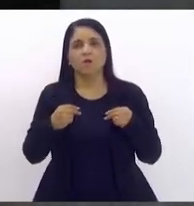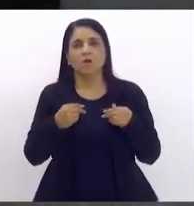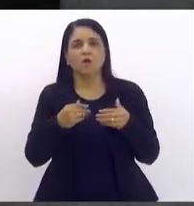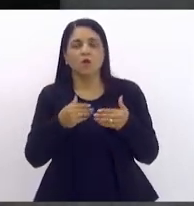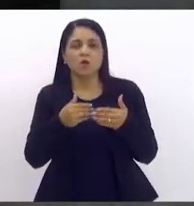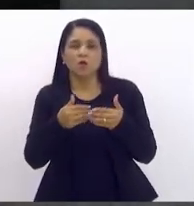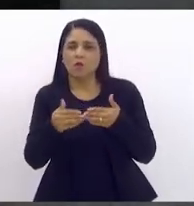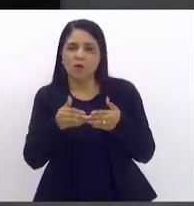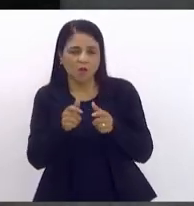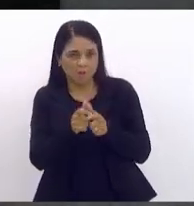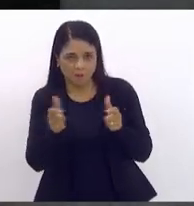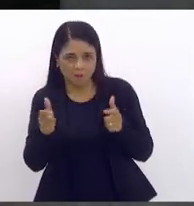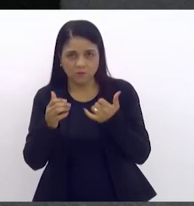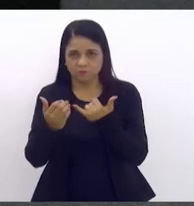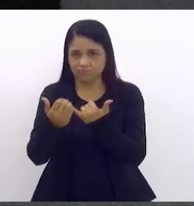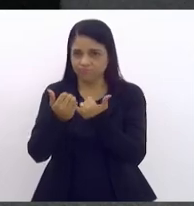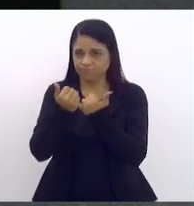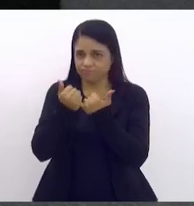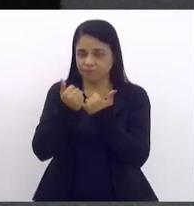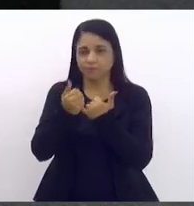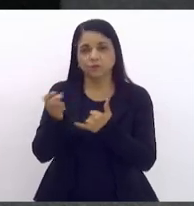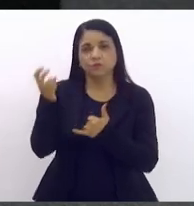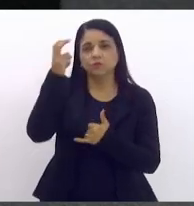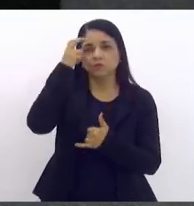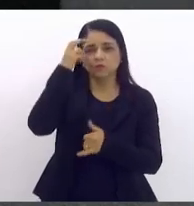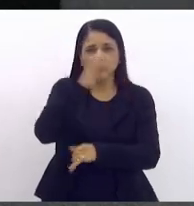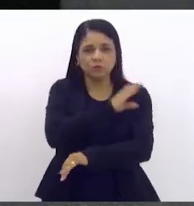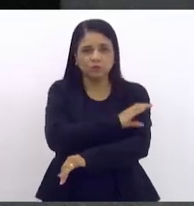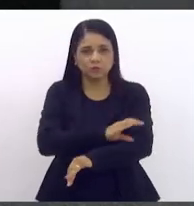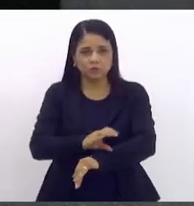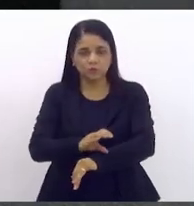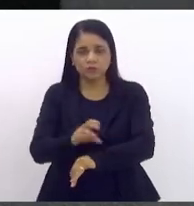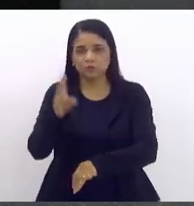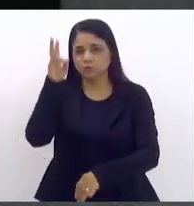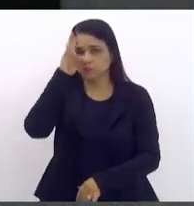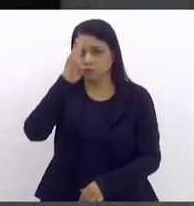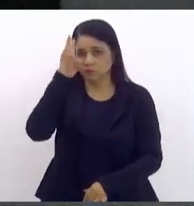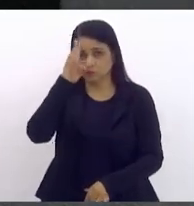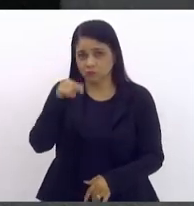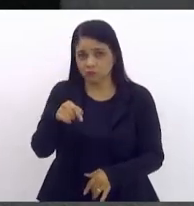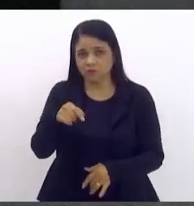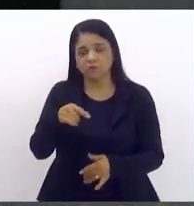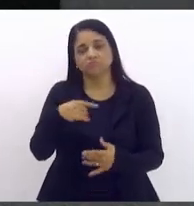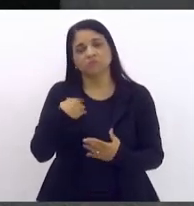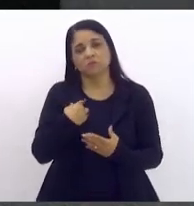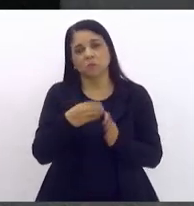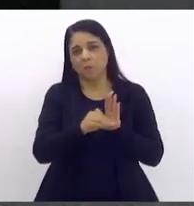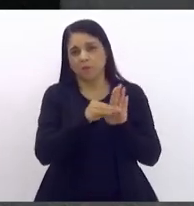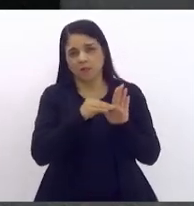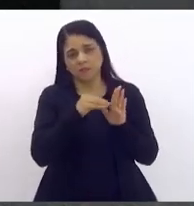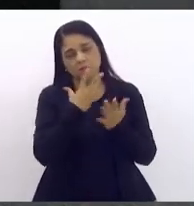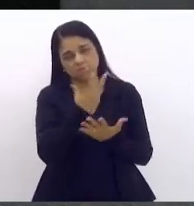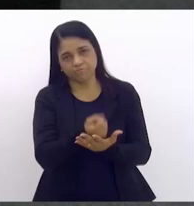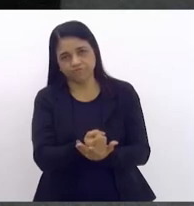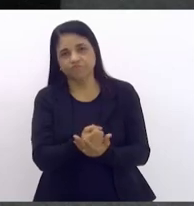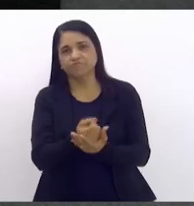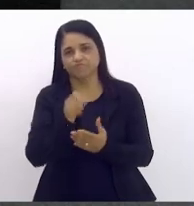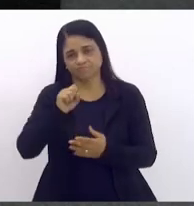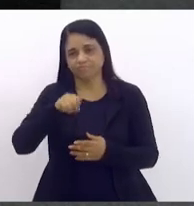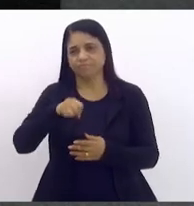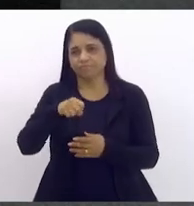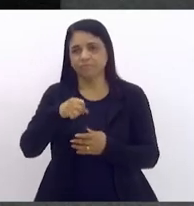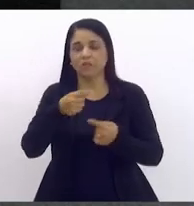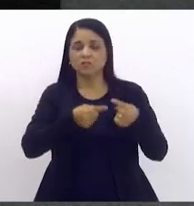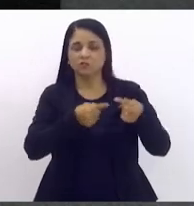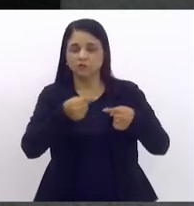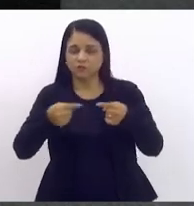patrimônio histórico e cultural é devido, então, portanto, parecer é favorável, né? Salutar a discussão feita na